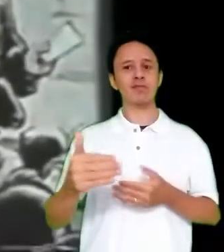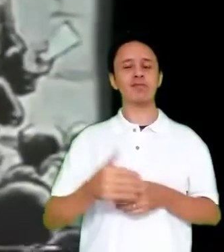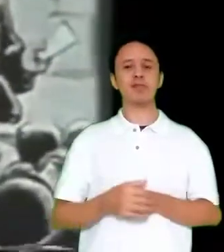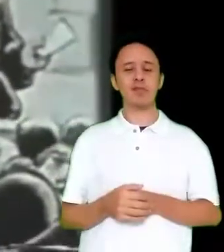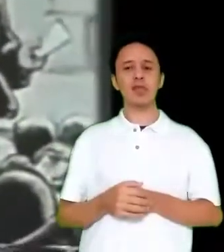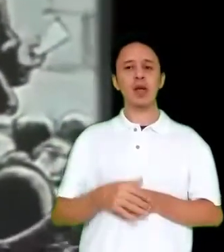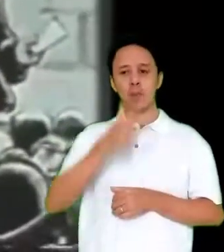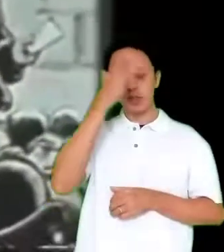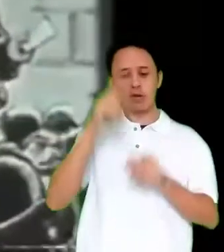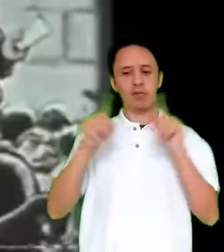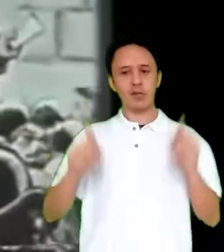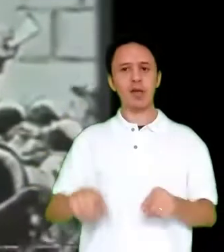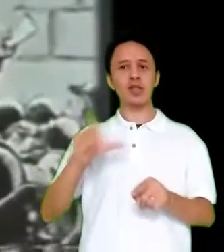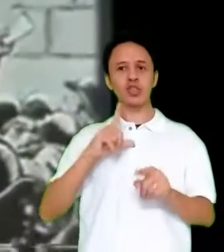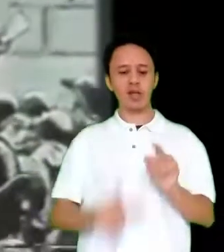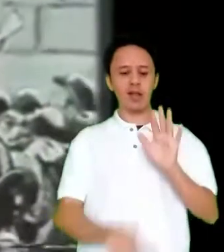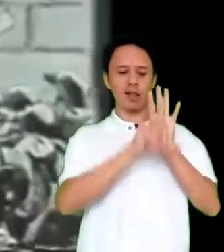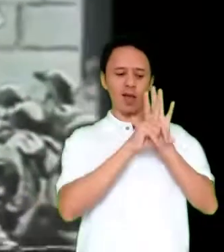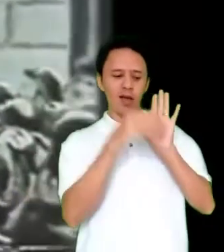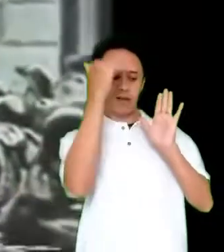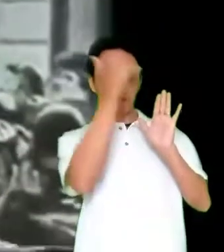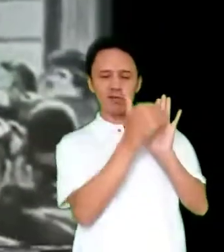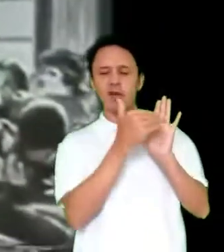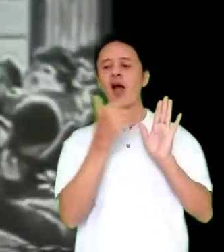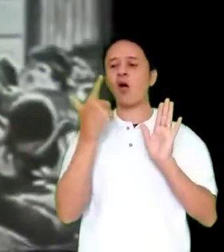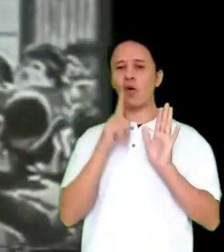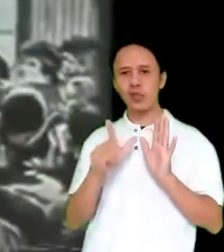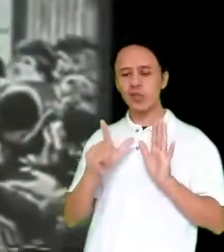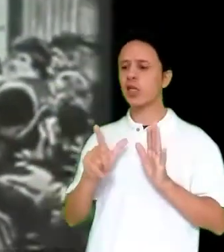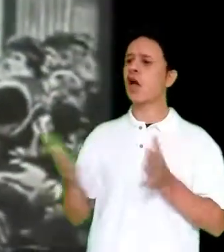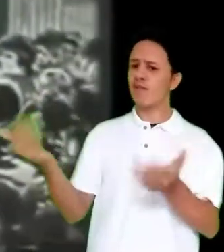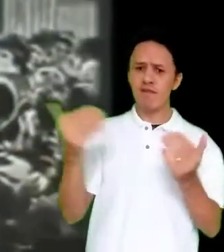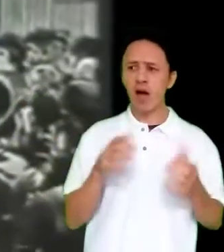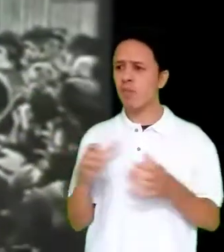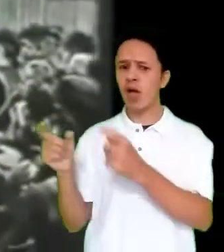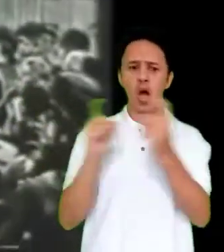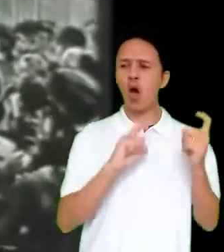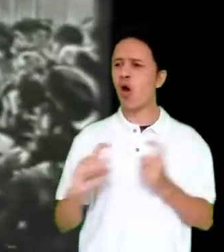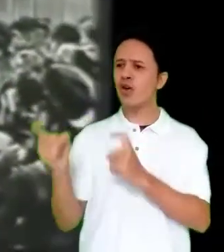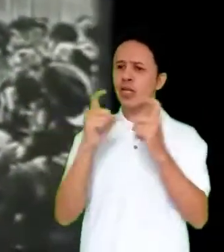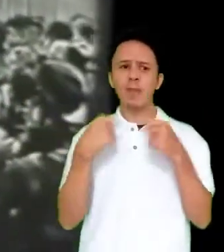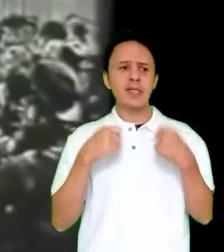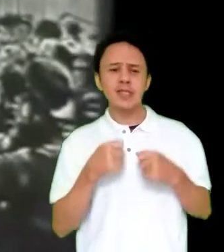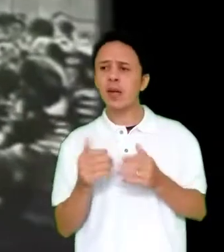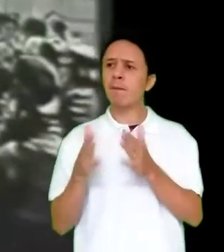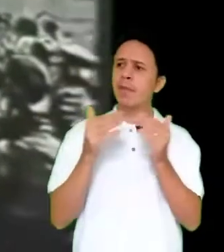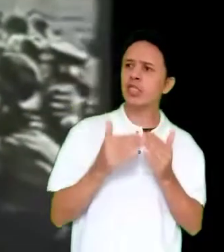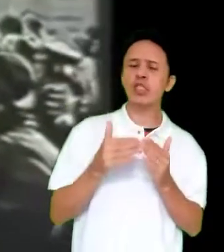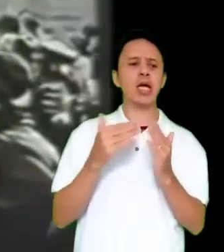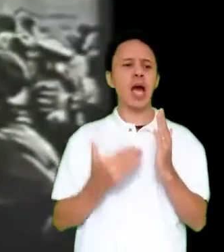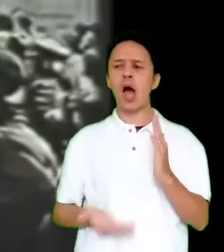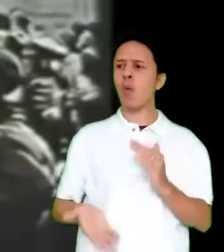A partir de então, o operário tinha o amparo legal para se reunir com seus companheiros em defesa de melhores condições de trabalho, redução